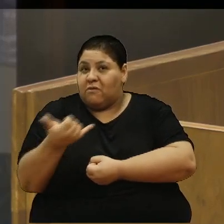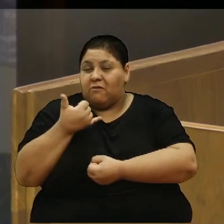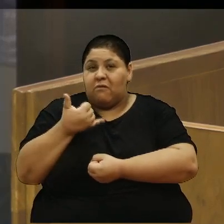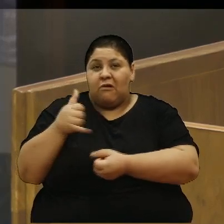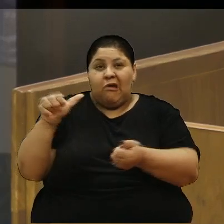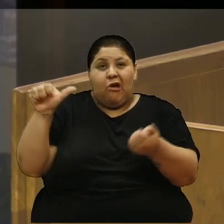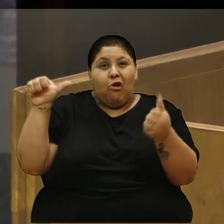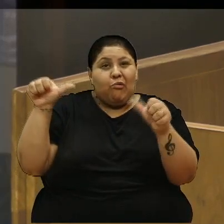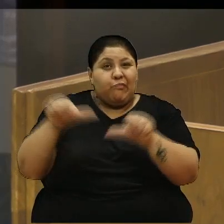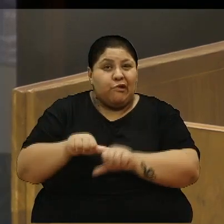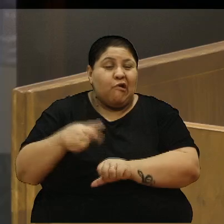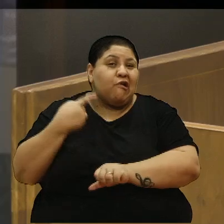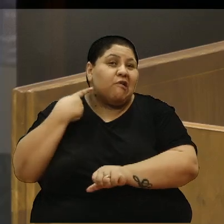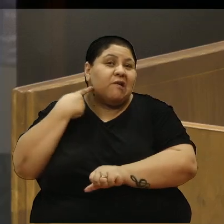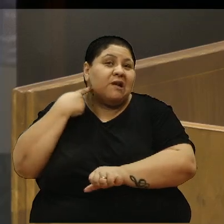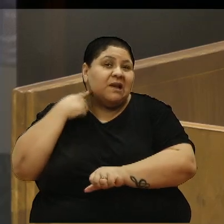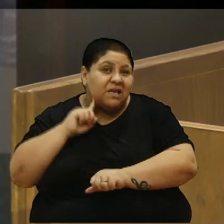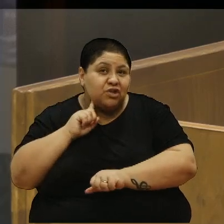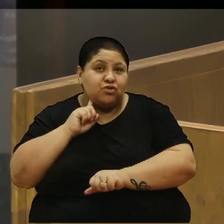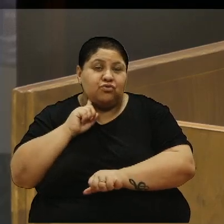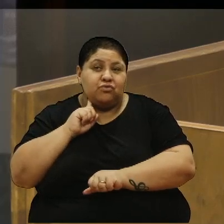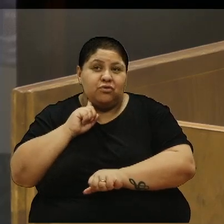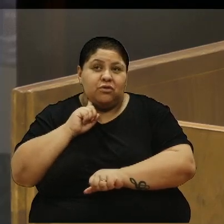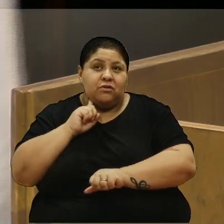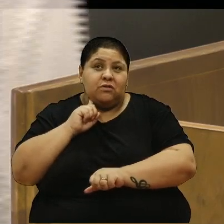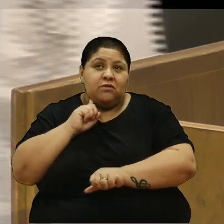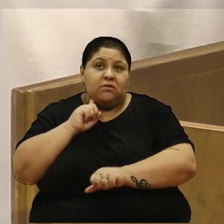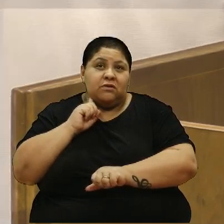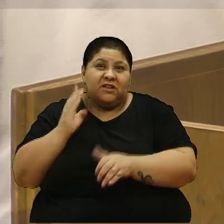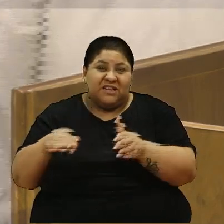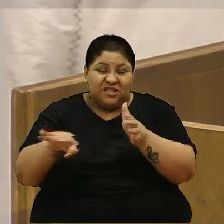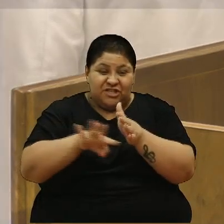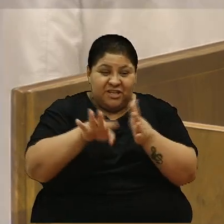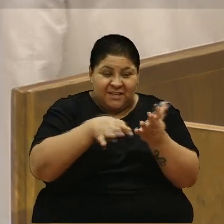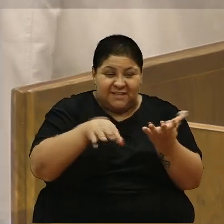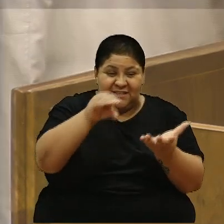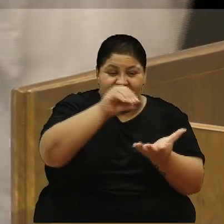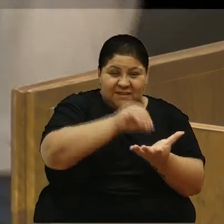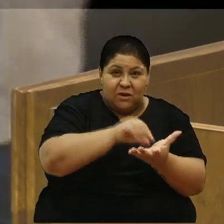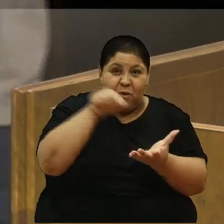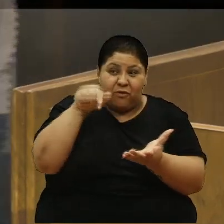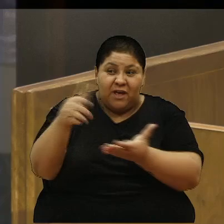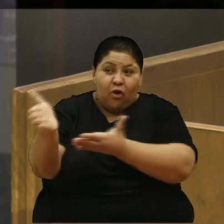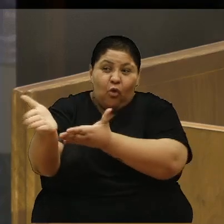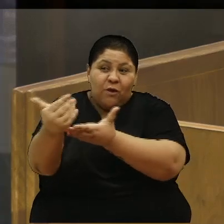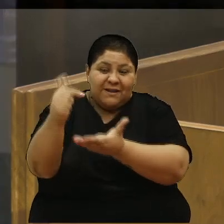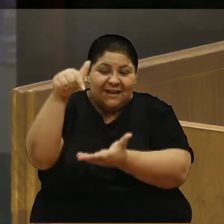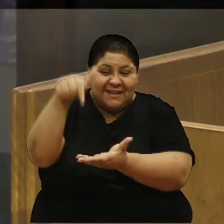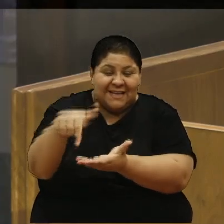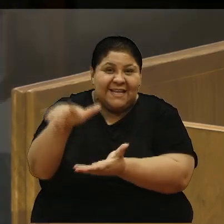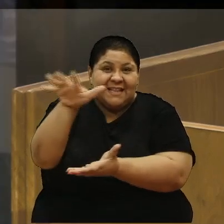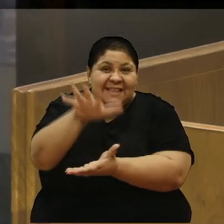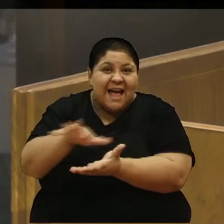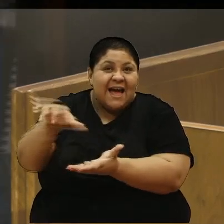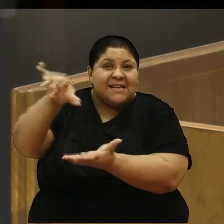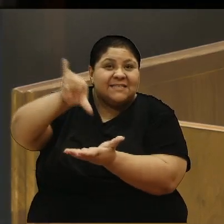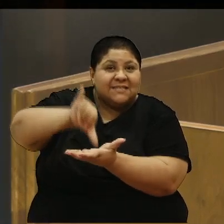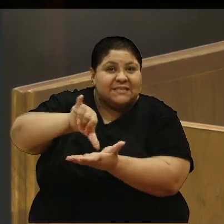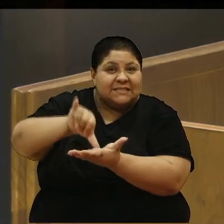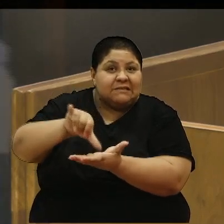chega para eles é o lixo da área central da cidade. Daqui a pouco a gente trabalhar